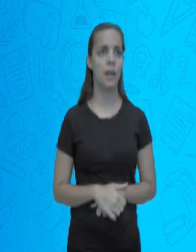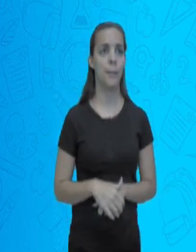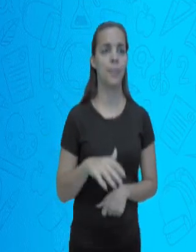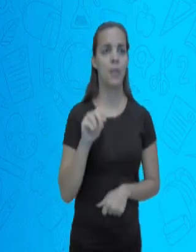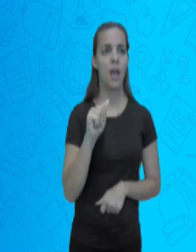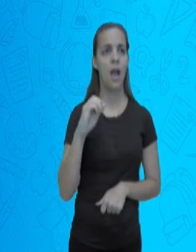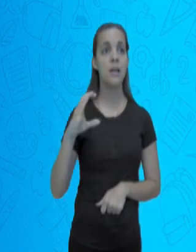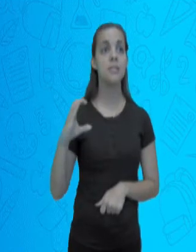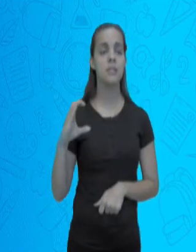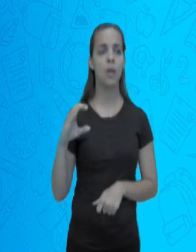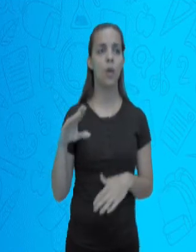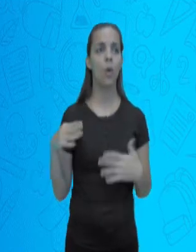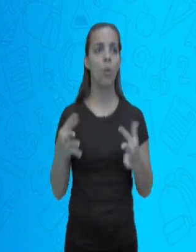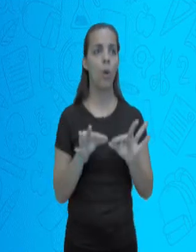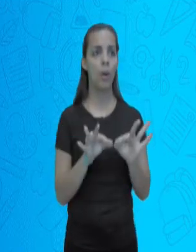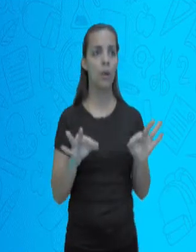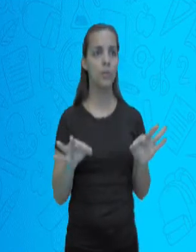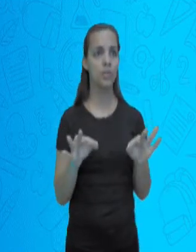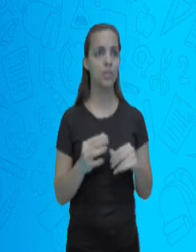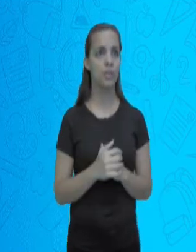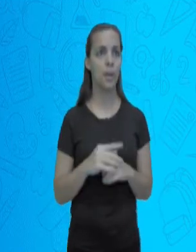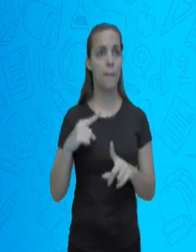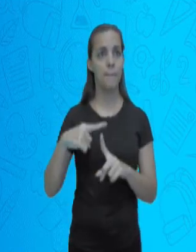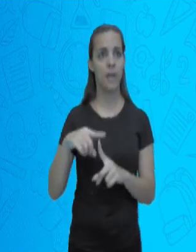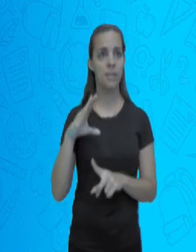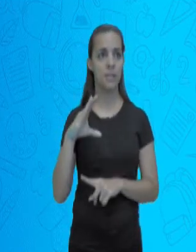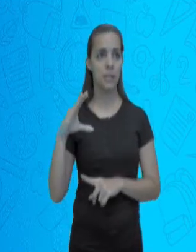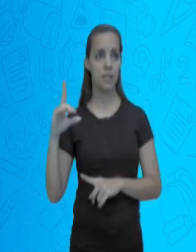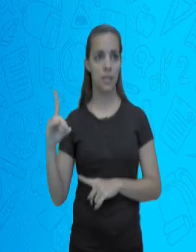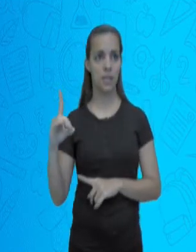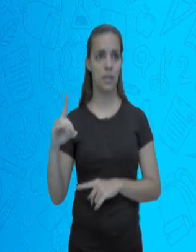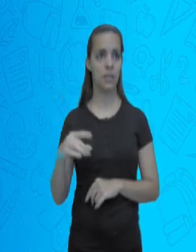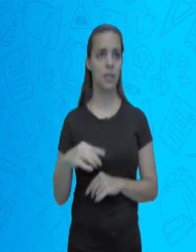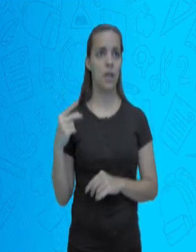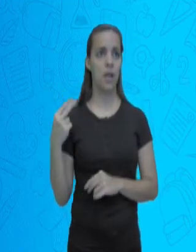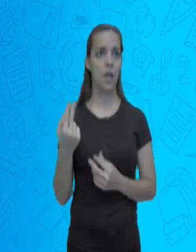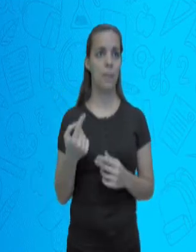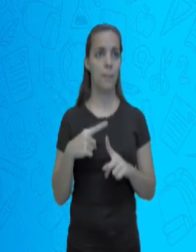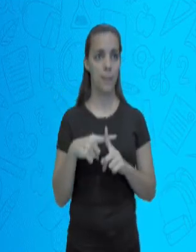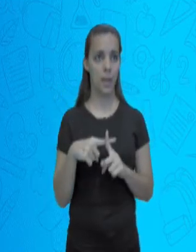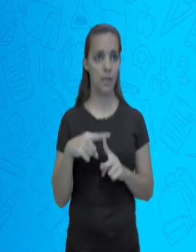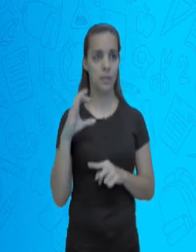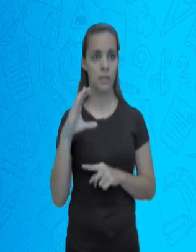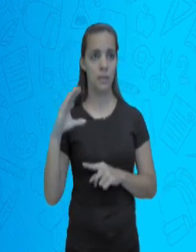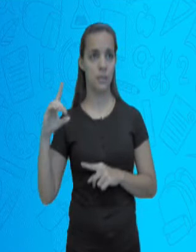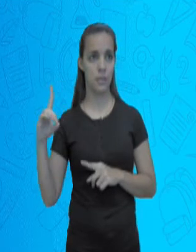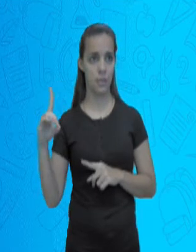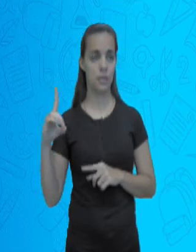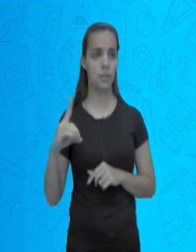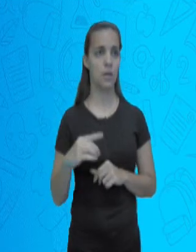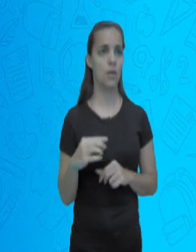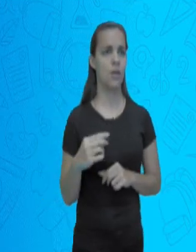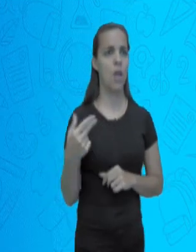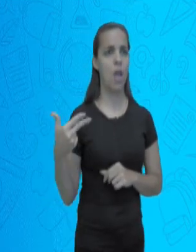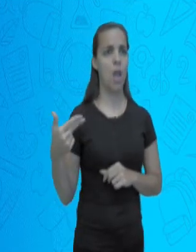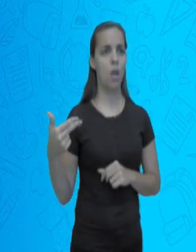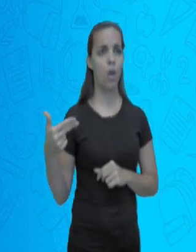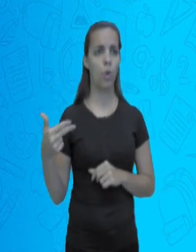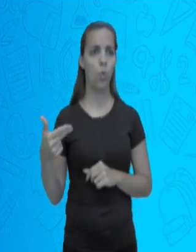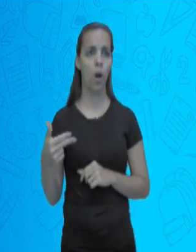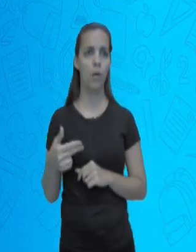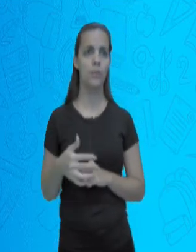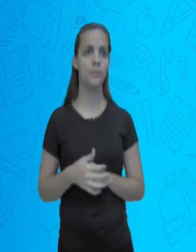do segmento AG? Então, vamos ver. AC mais CD dividido ao meio, eu tenho